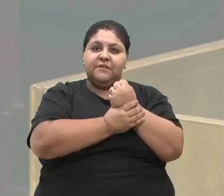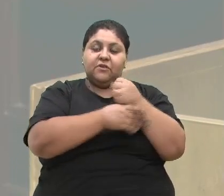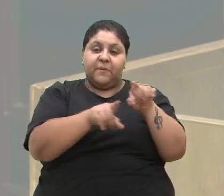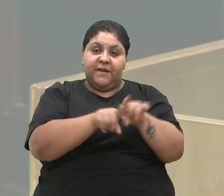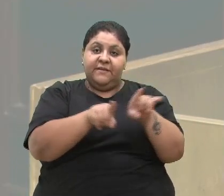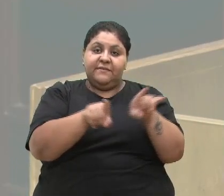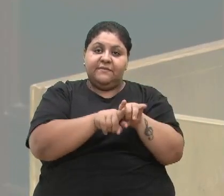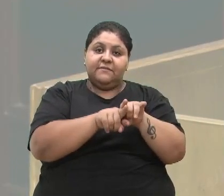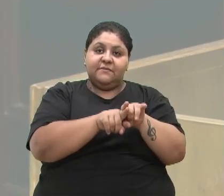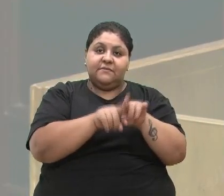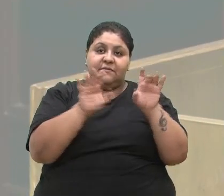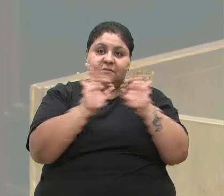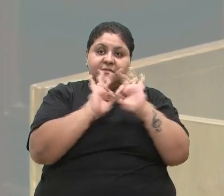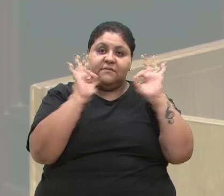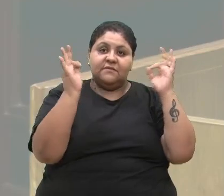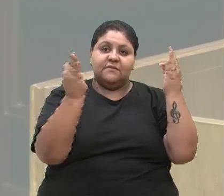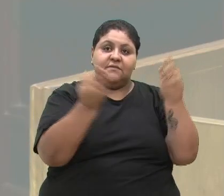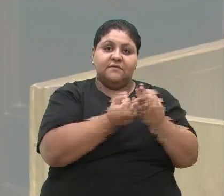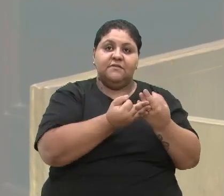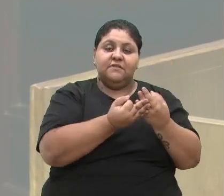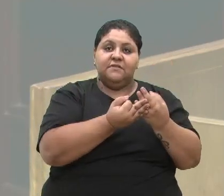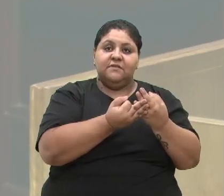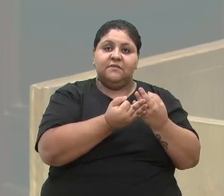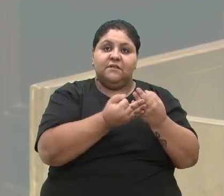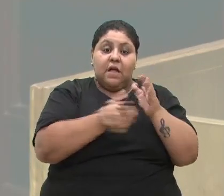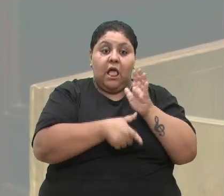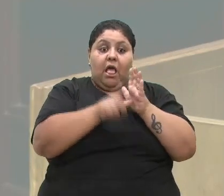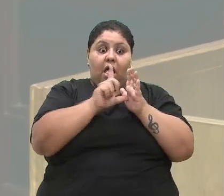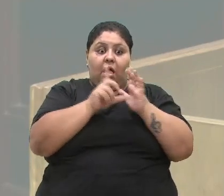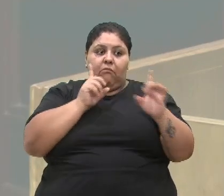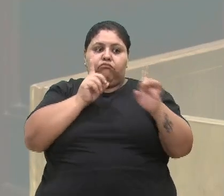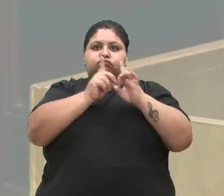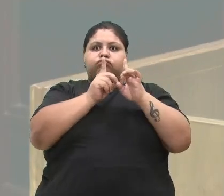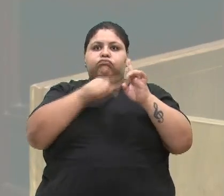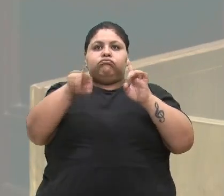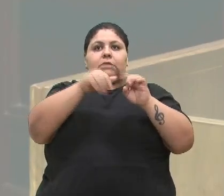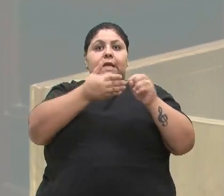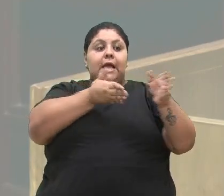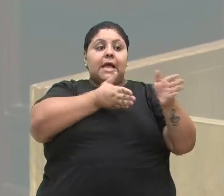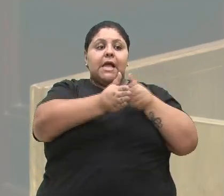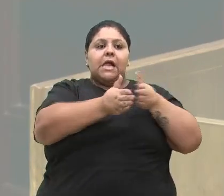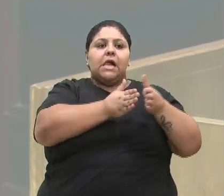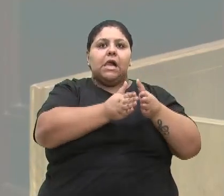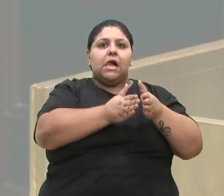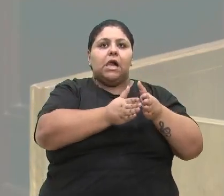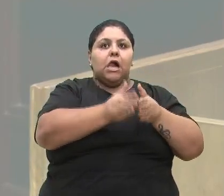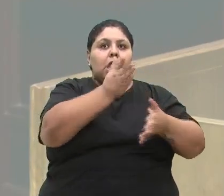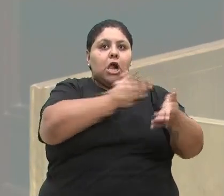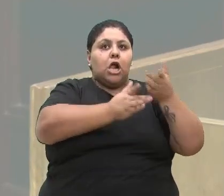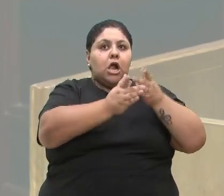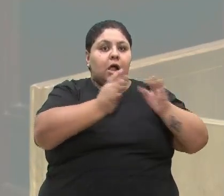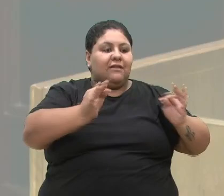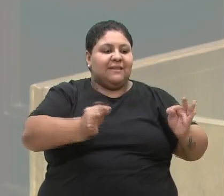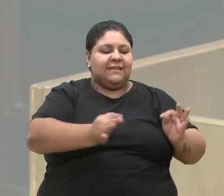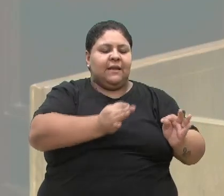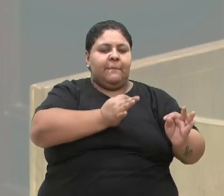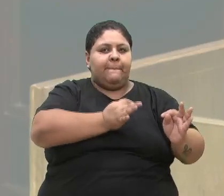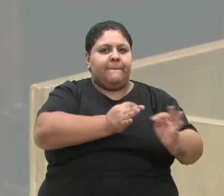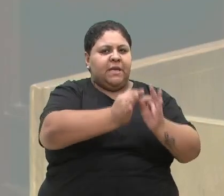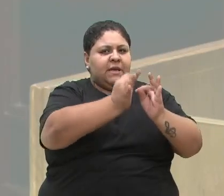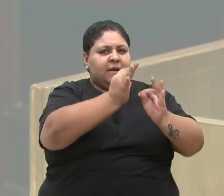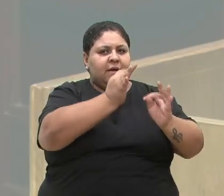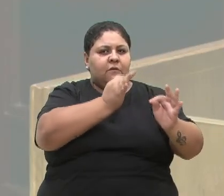essas famílias, né, um diagnóstico precoce, para que elas tenham acesso às terapias que vão impactar e,